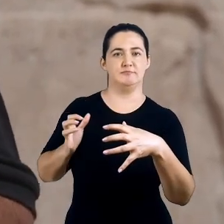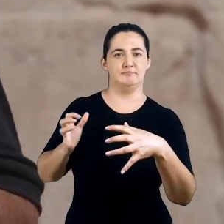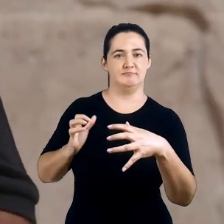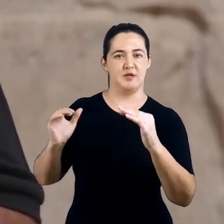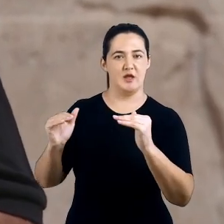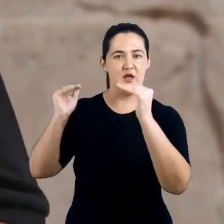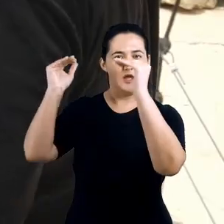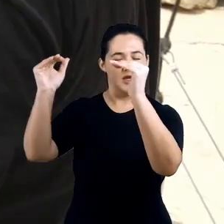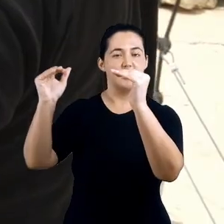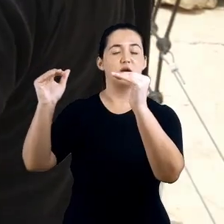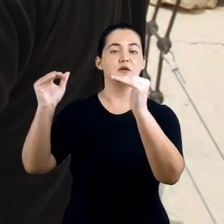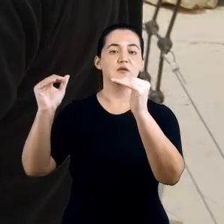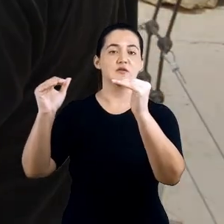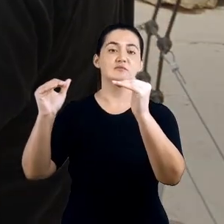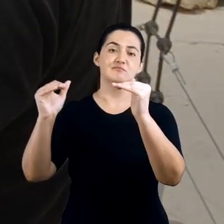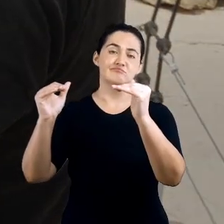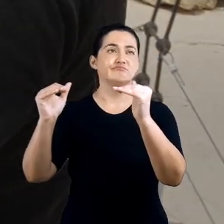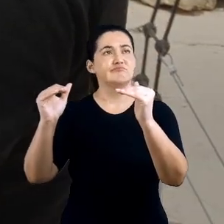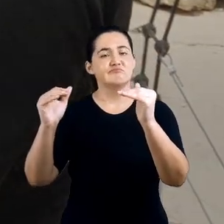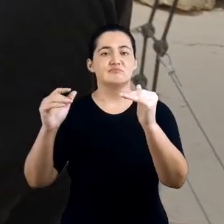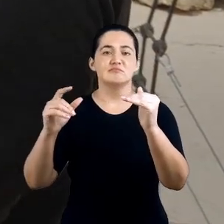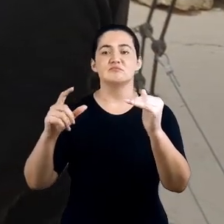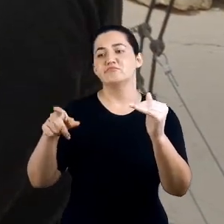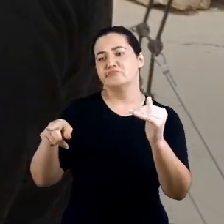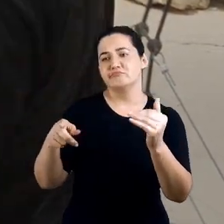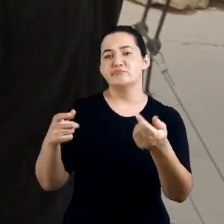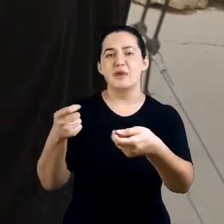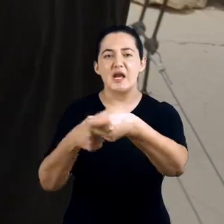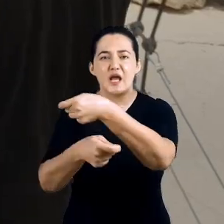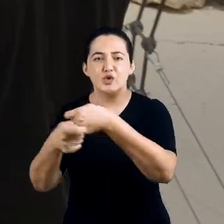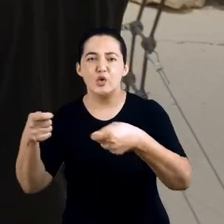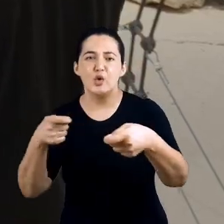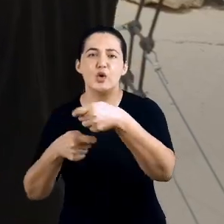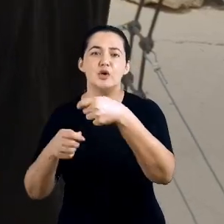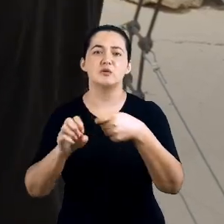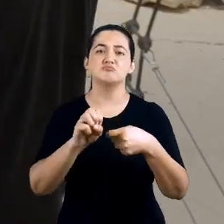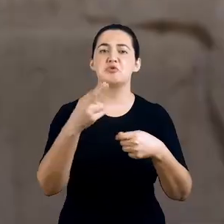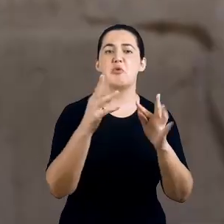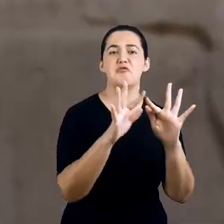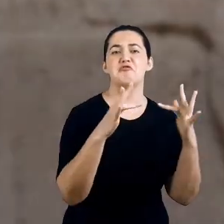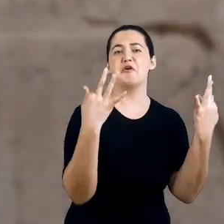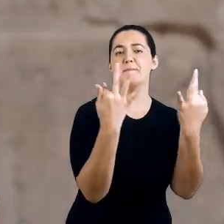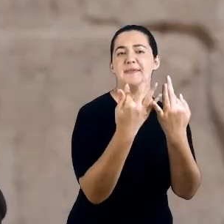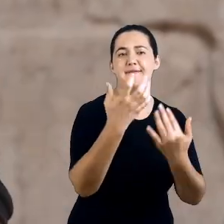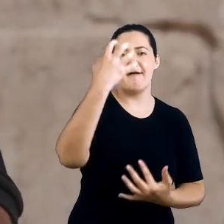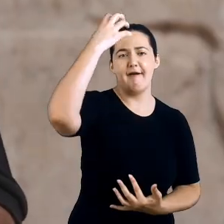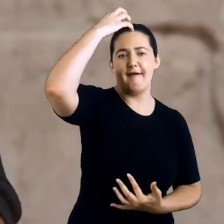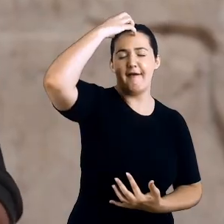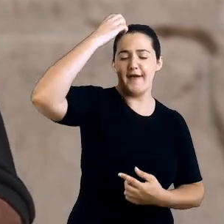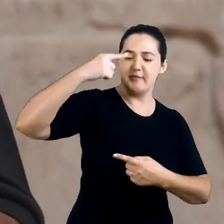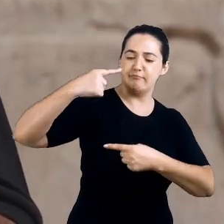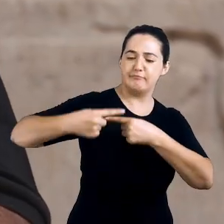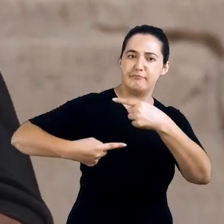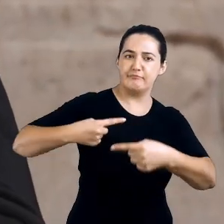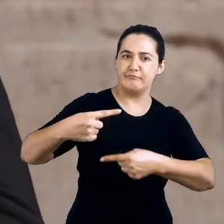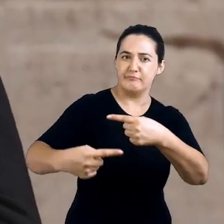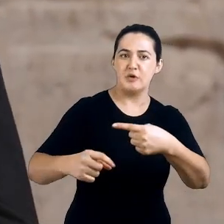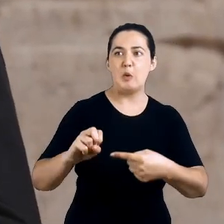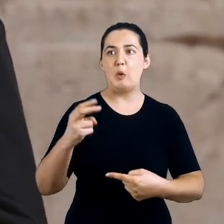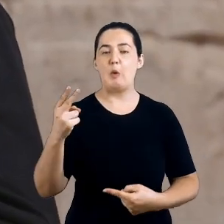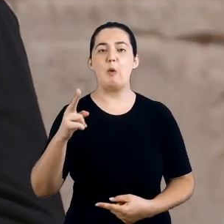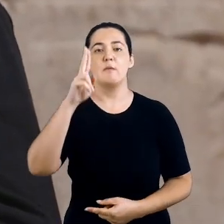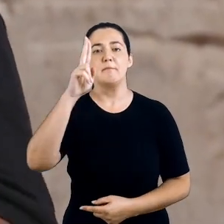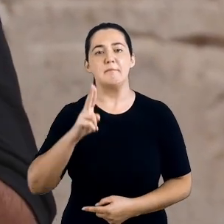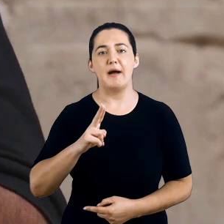essa rica e abastada, quer sejam mercadores ou famílias de reis e nobres, ou talvez